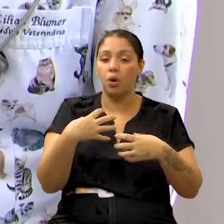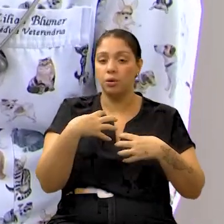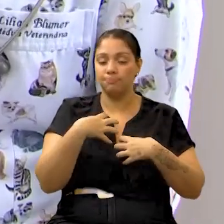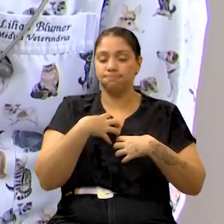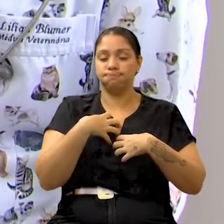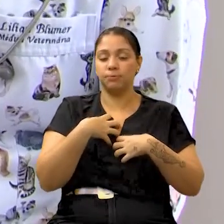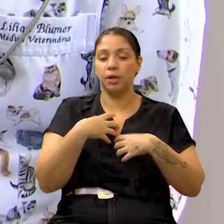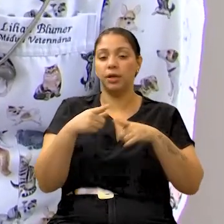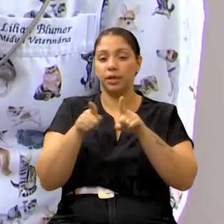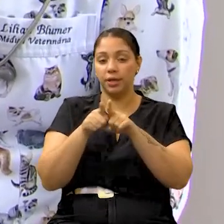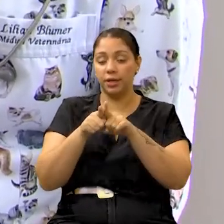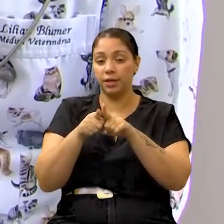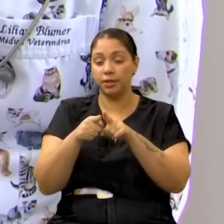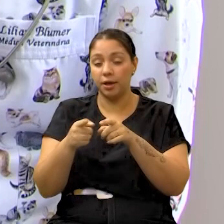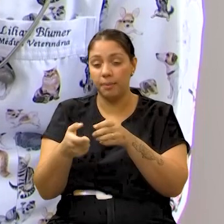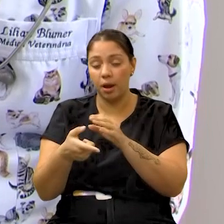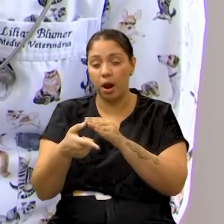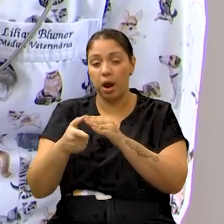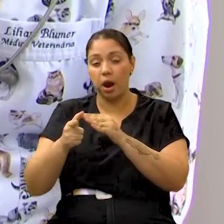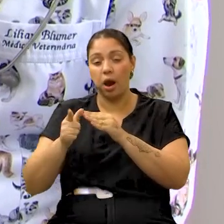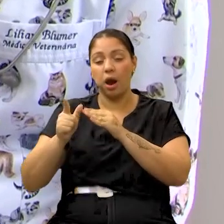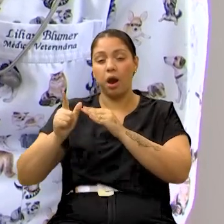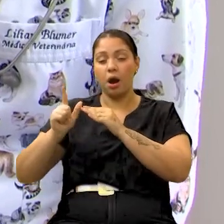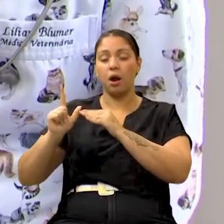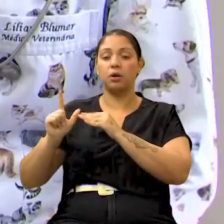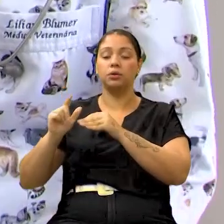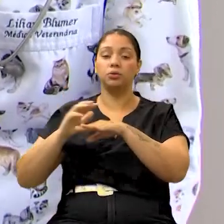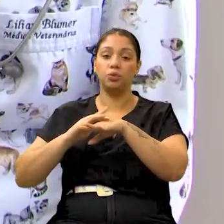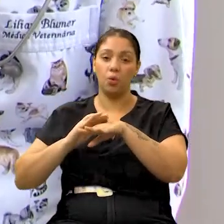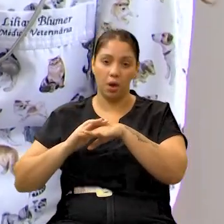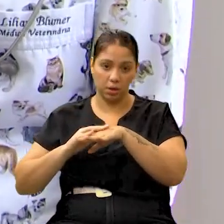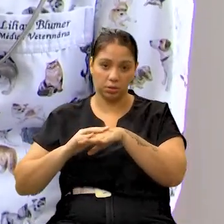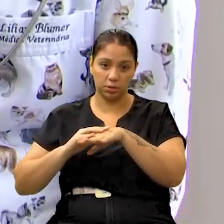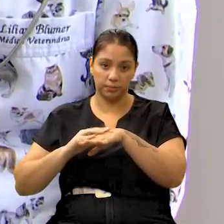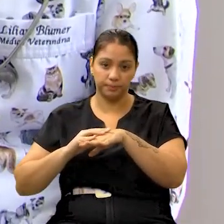para retardar a velocidade da progressão da doença.